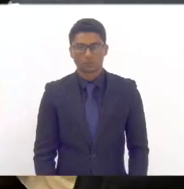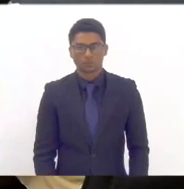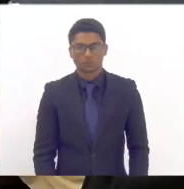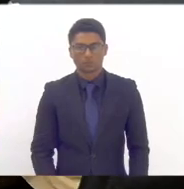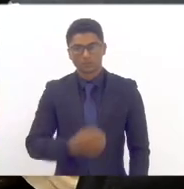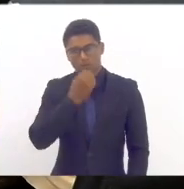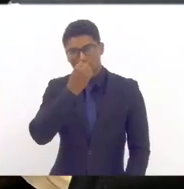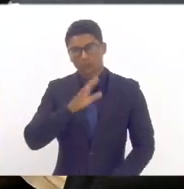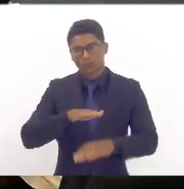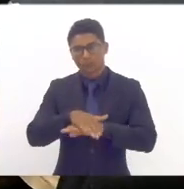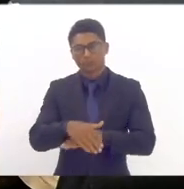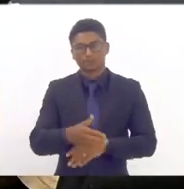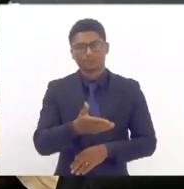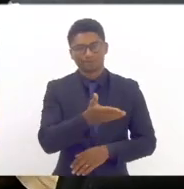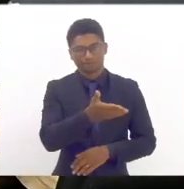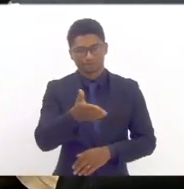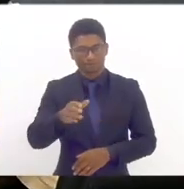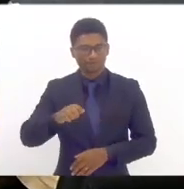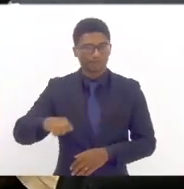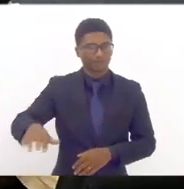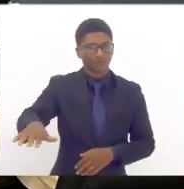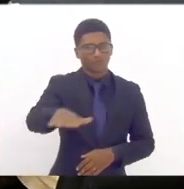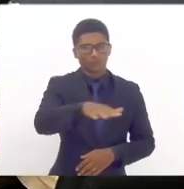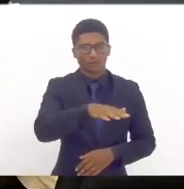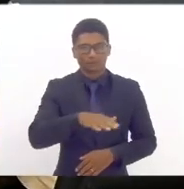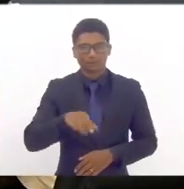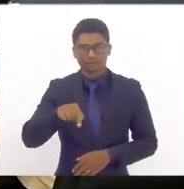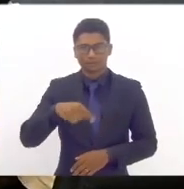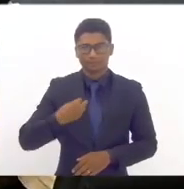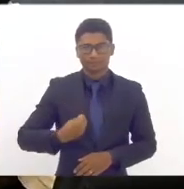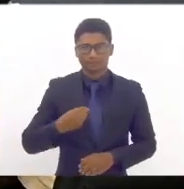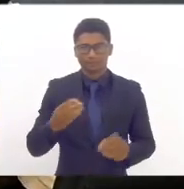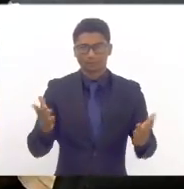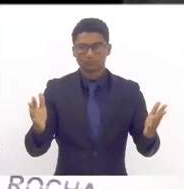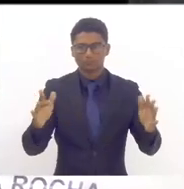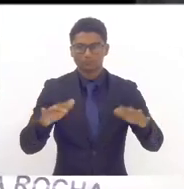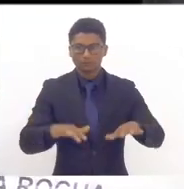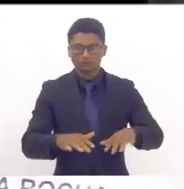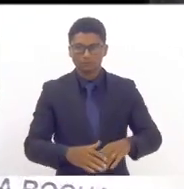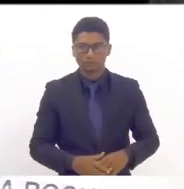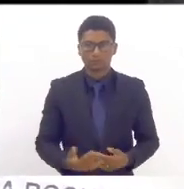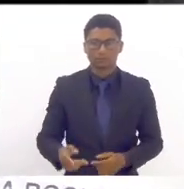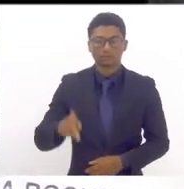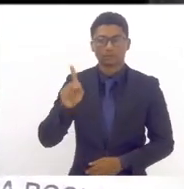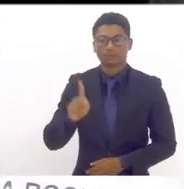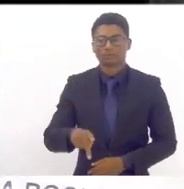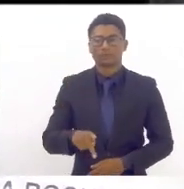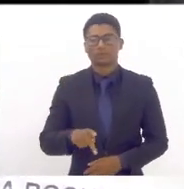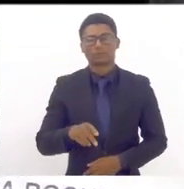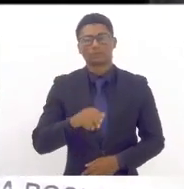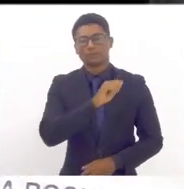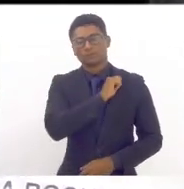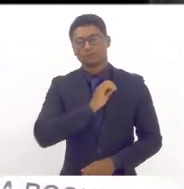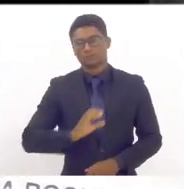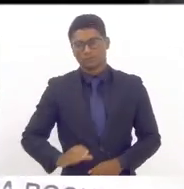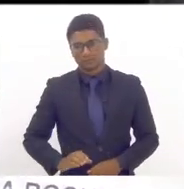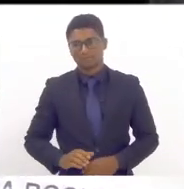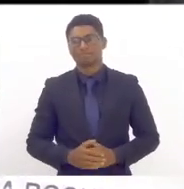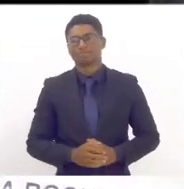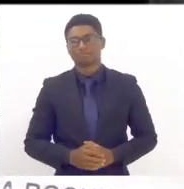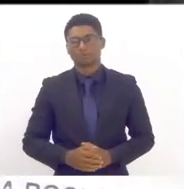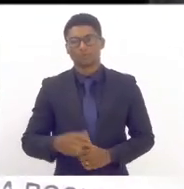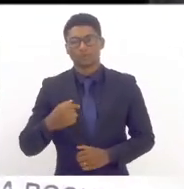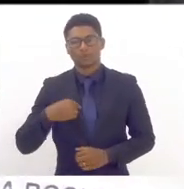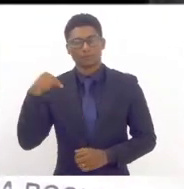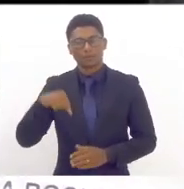Boa noite a todas e a todos aqui presentes. Presidente André Siciliano, uma satisfação estar